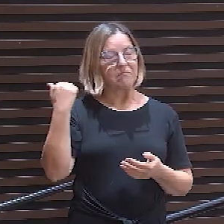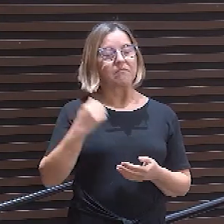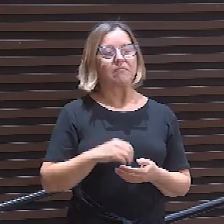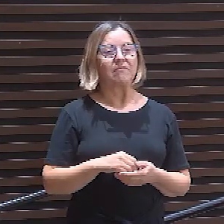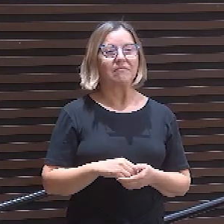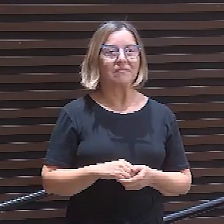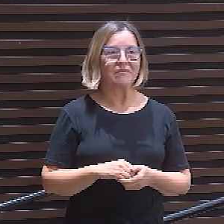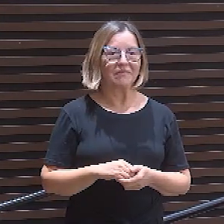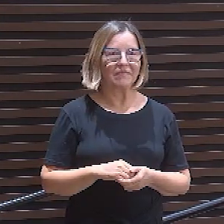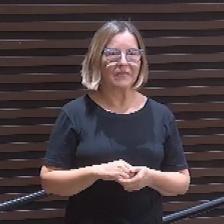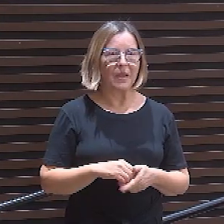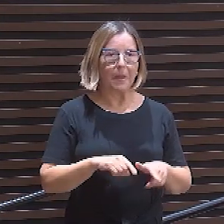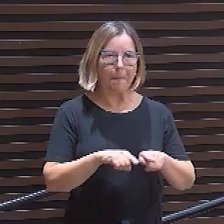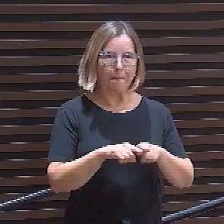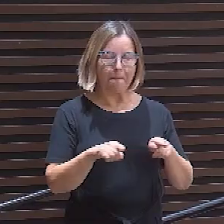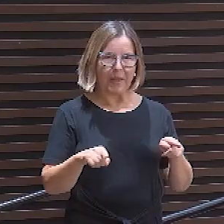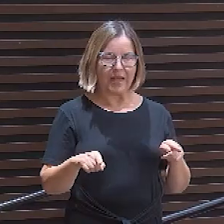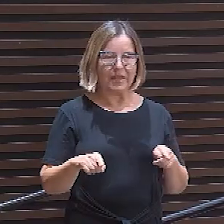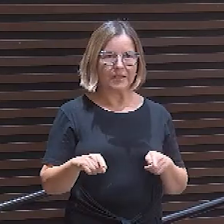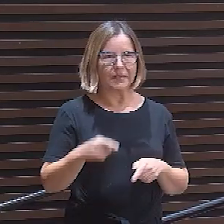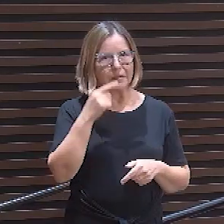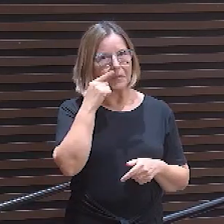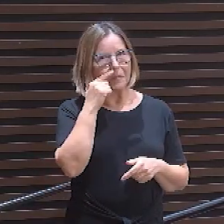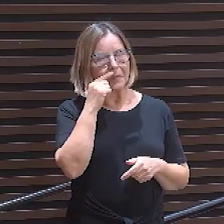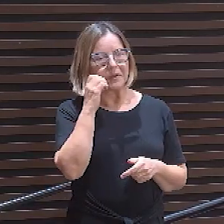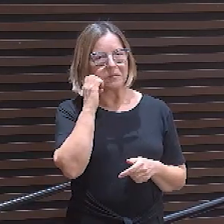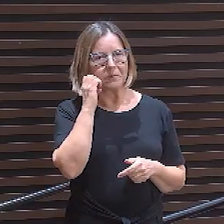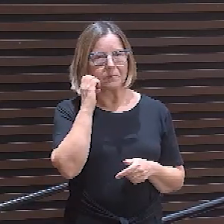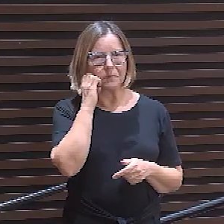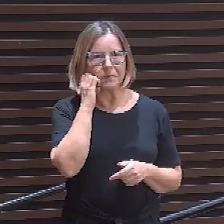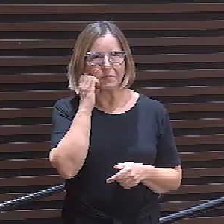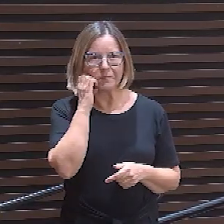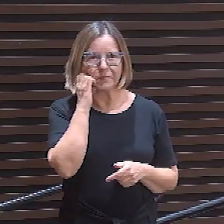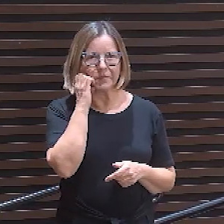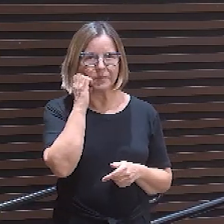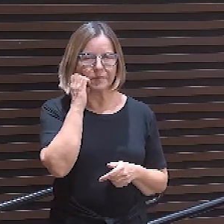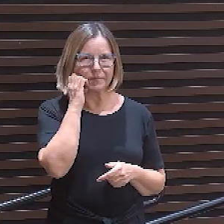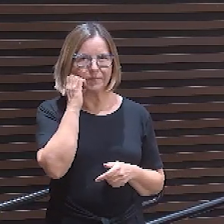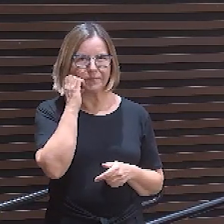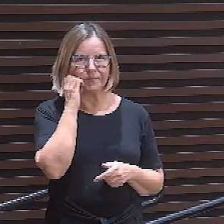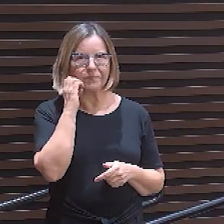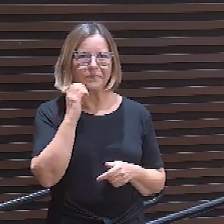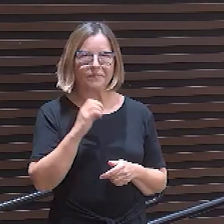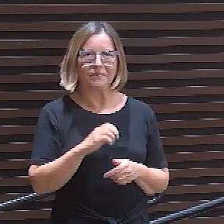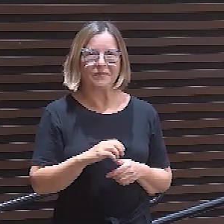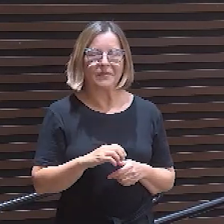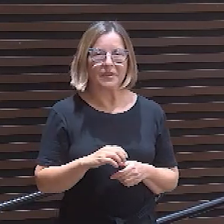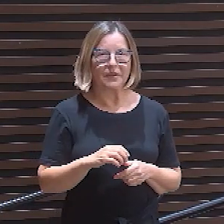Mas aqueles pais, Amon e Joquebede,